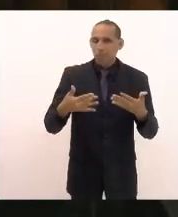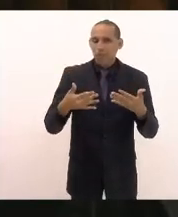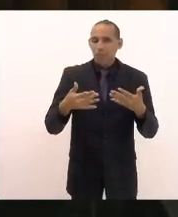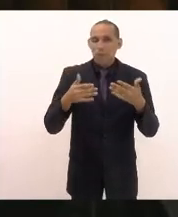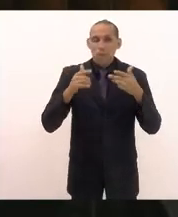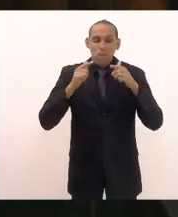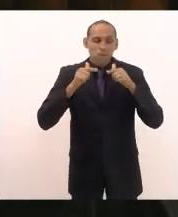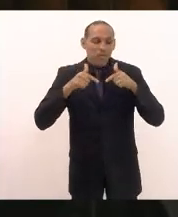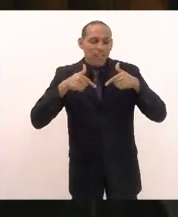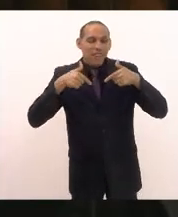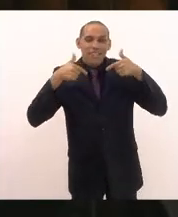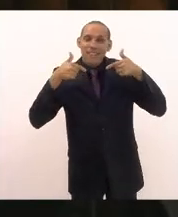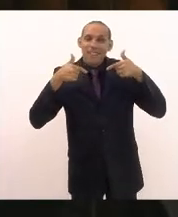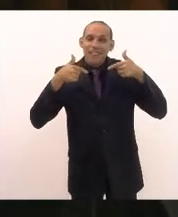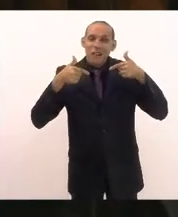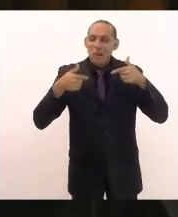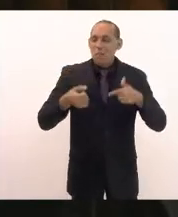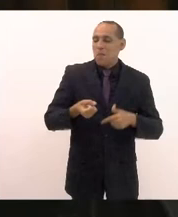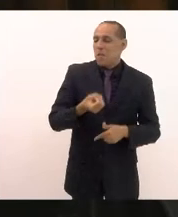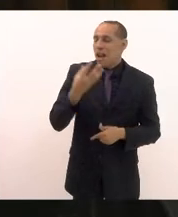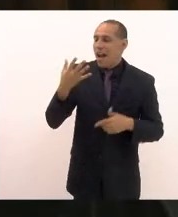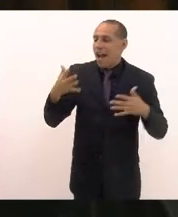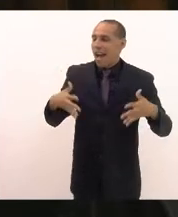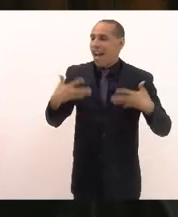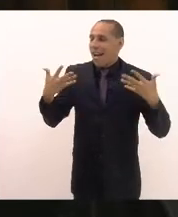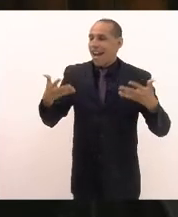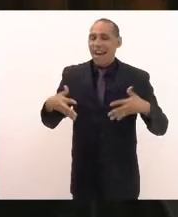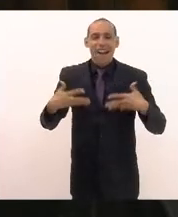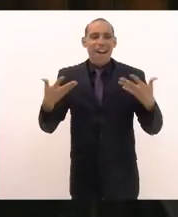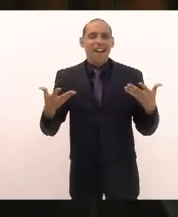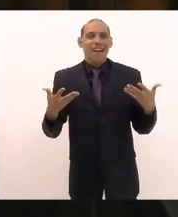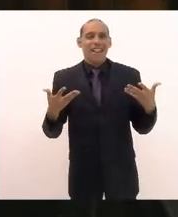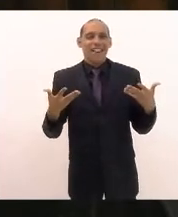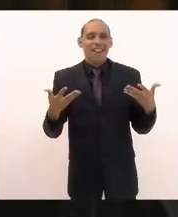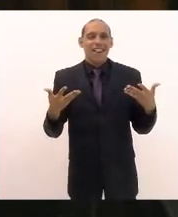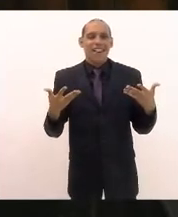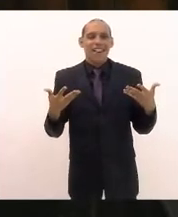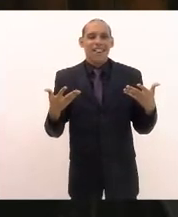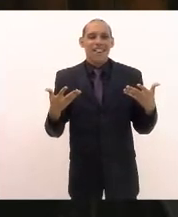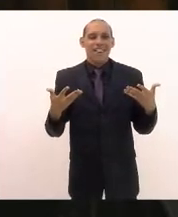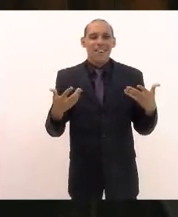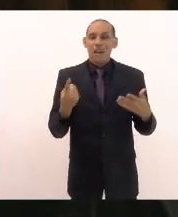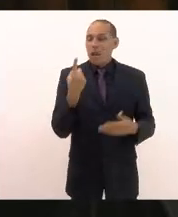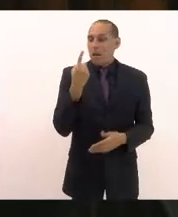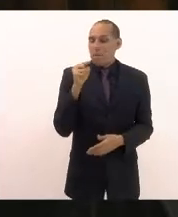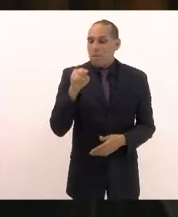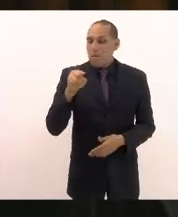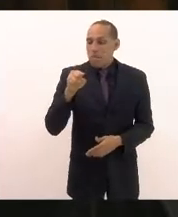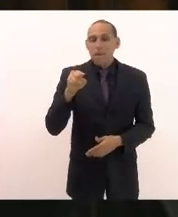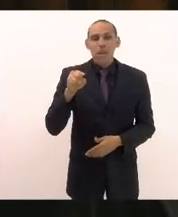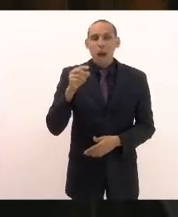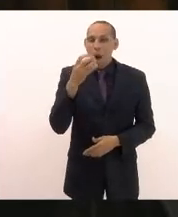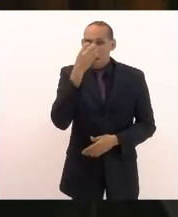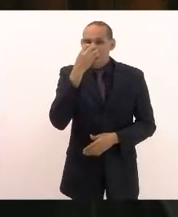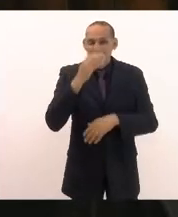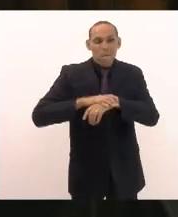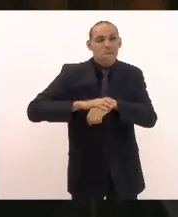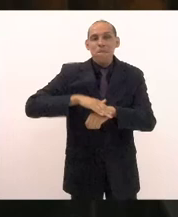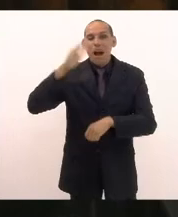risos, ó, quanta alegria, mais de 1000 palhaços no salão.